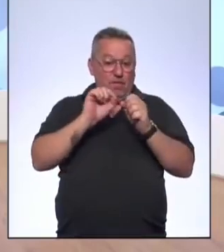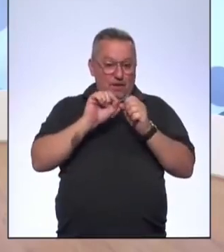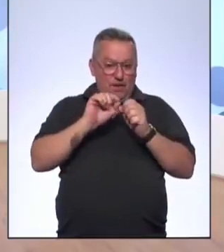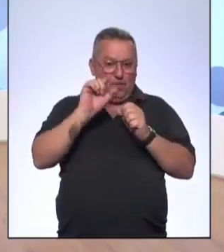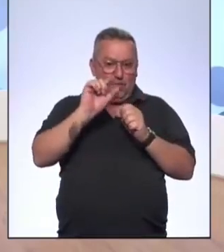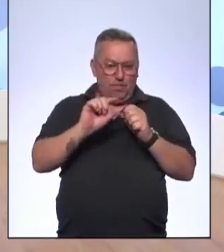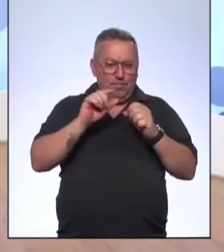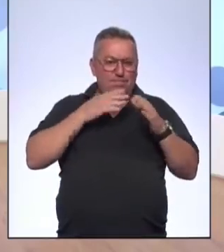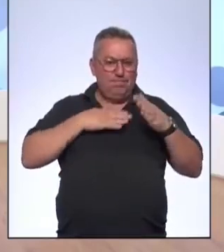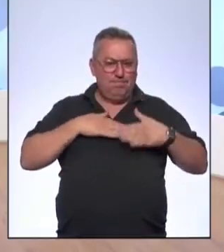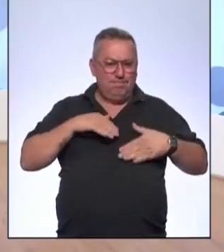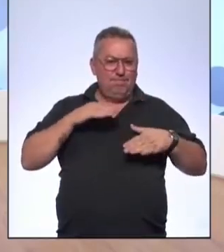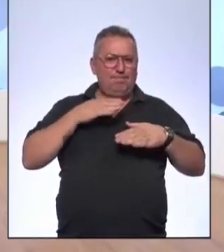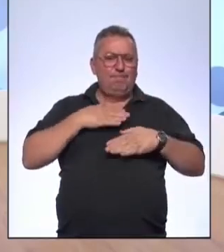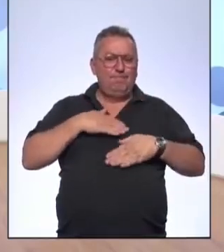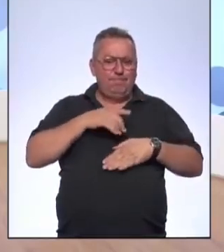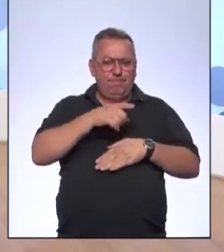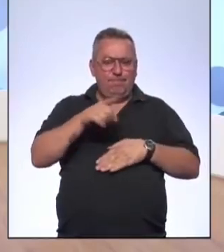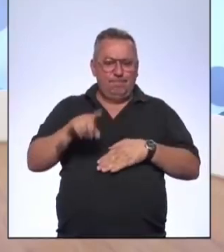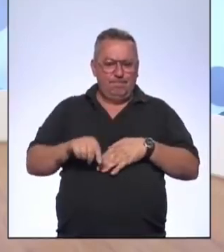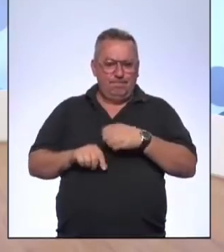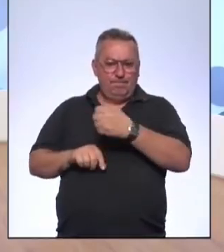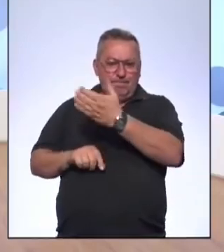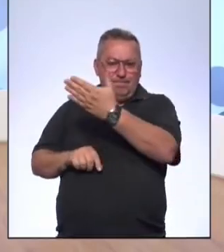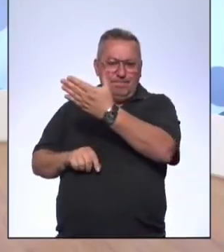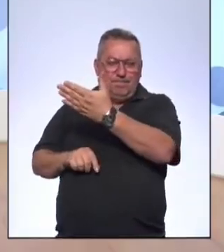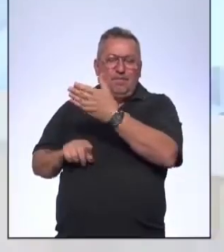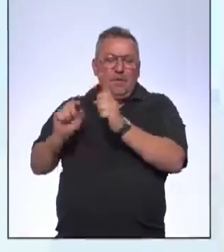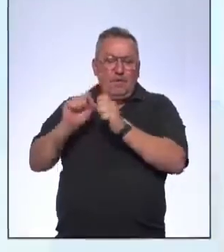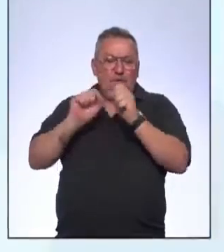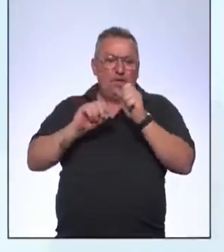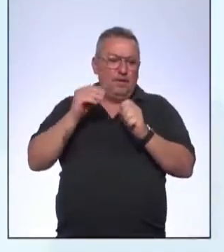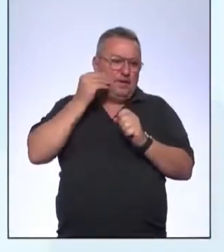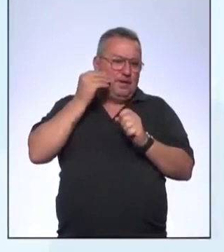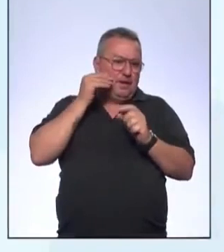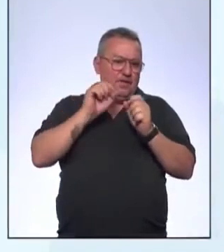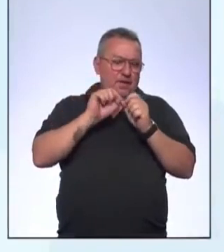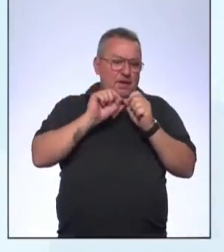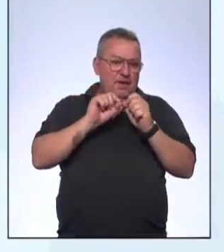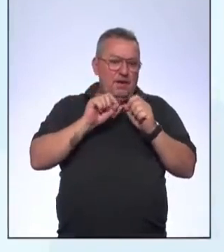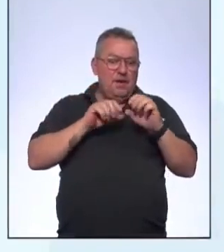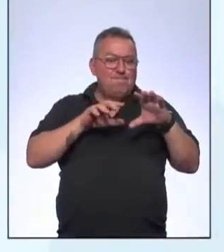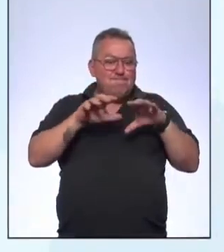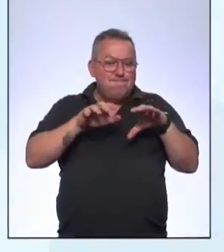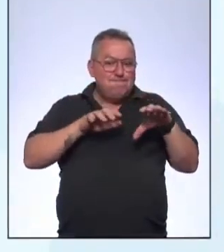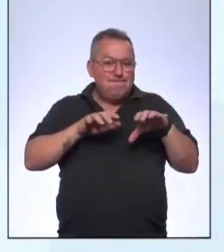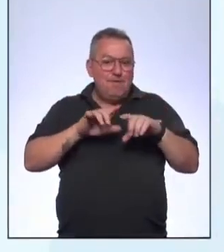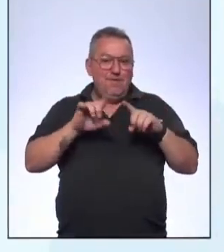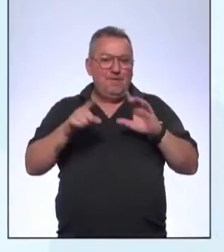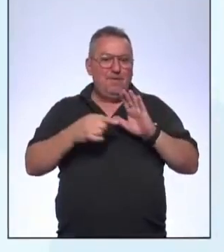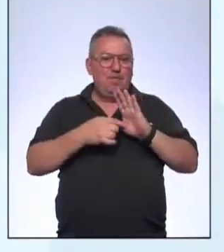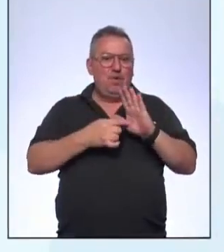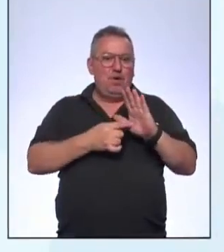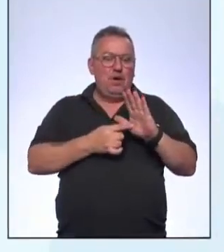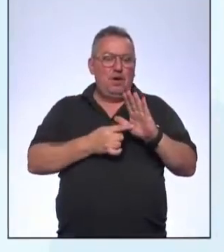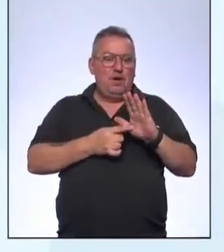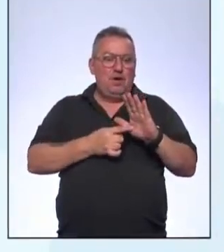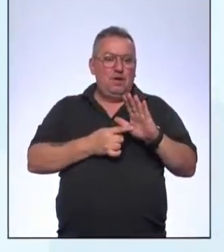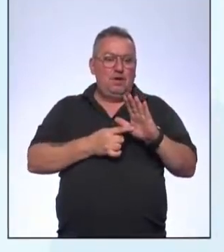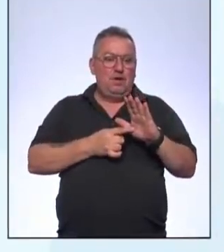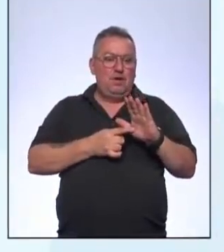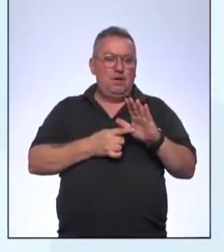pouquinho devagar com vocês. Vai aparecer na tela, eu até tentei montar uma animação para vocês. Então, vai aparecer o seguinte. Então, tá